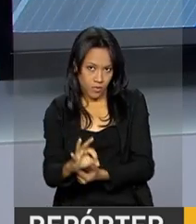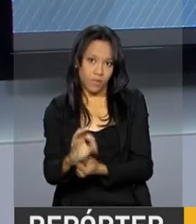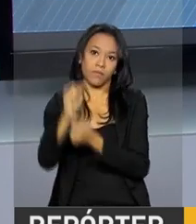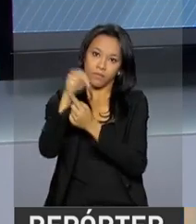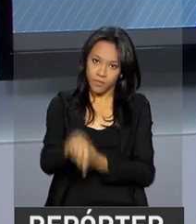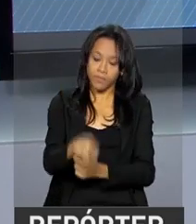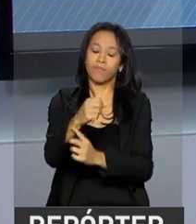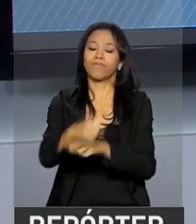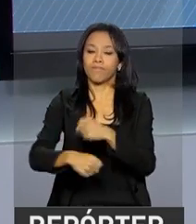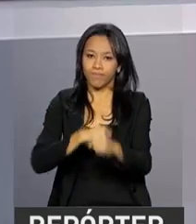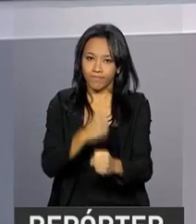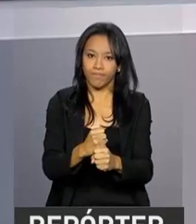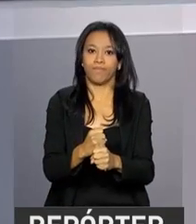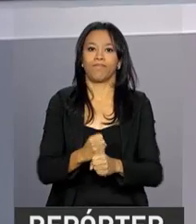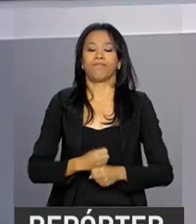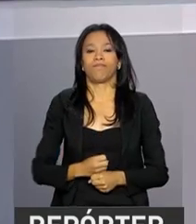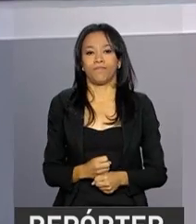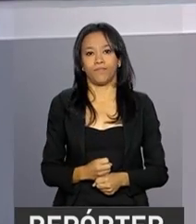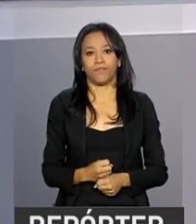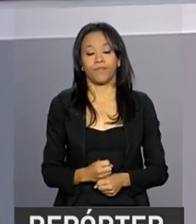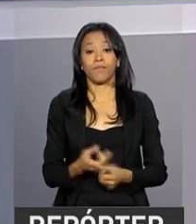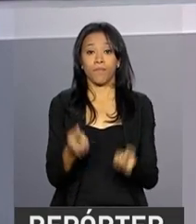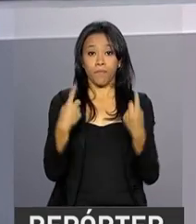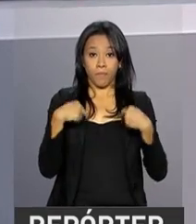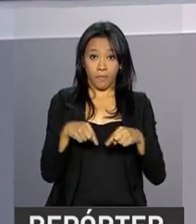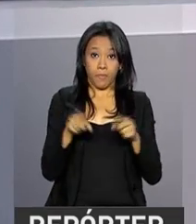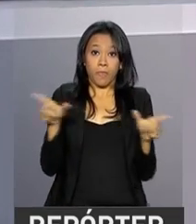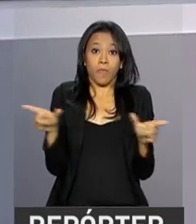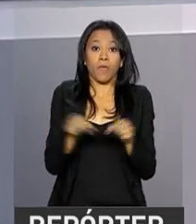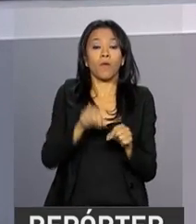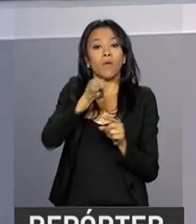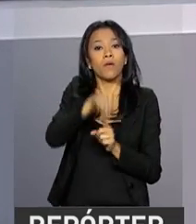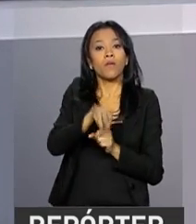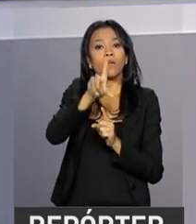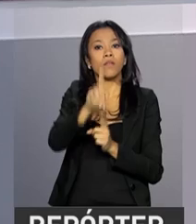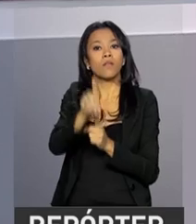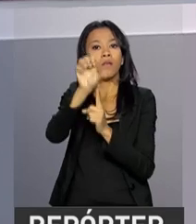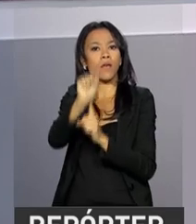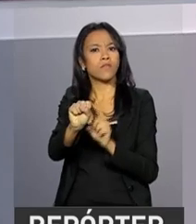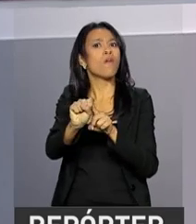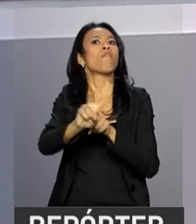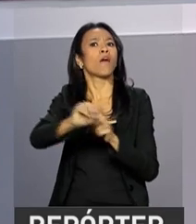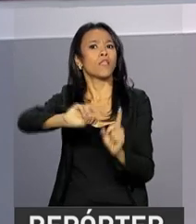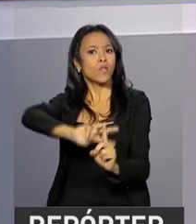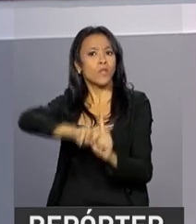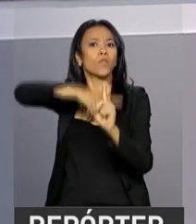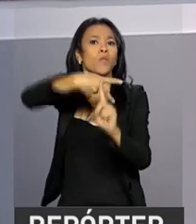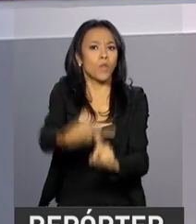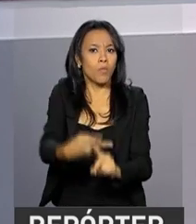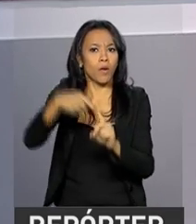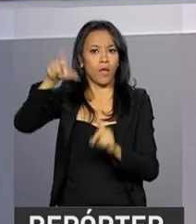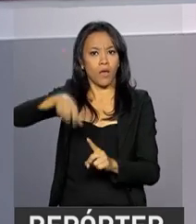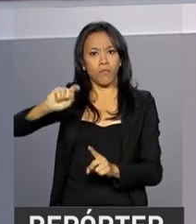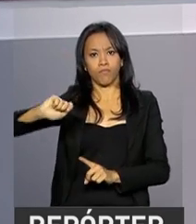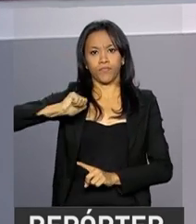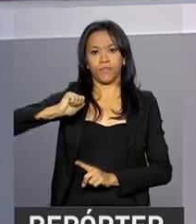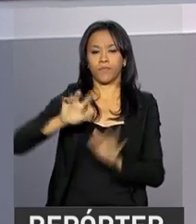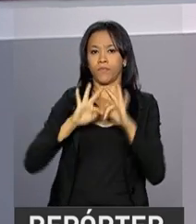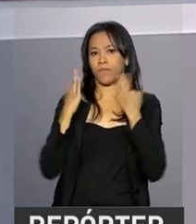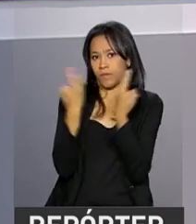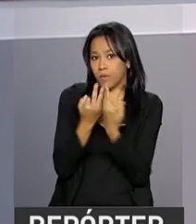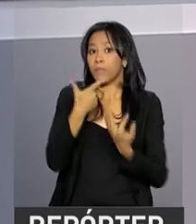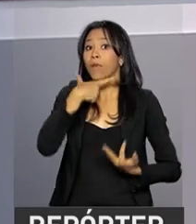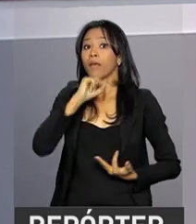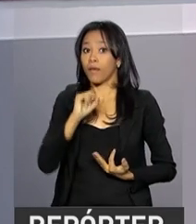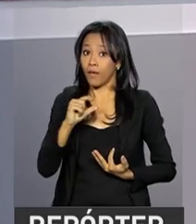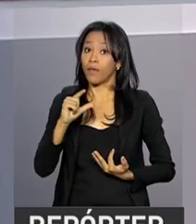0,34% neste ano. E o Ministério do Desenvolvimento Social vai dobrar o valor do Bolsa Família para os